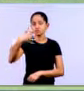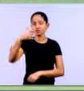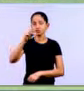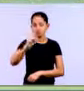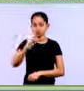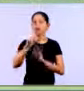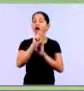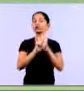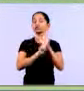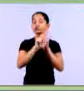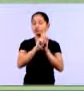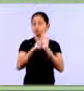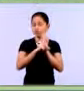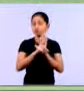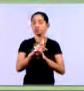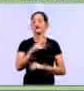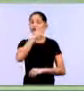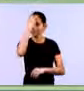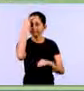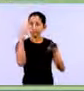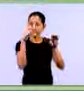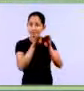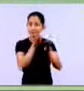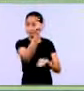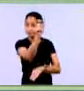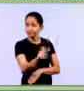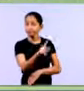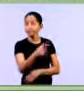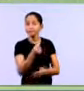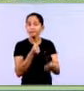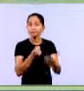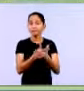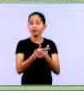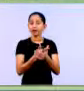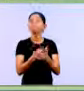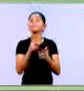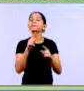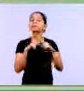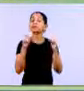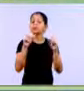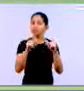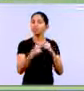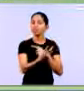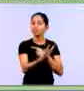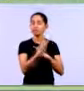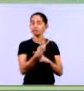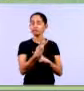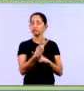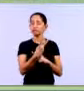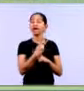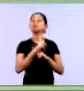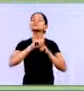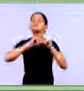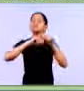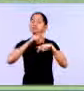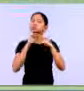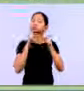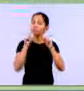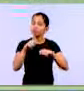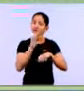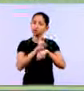o contribuinte paga, esse empréstimo ele é compulsório, mas realmente é um empréstimo. Depois há a previsão desse valor ser